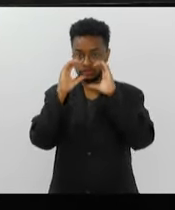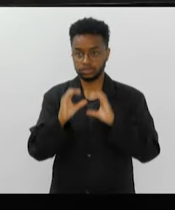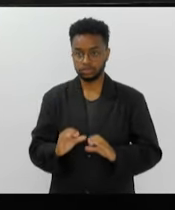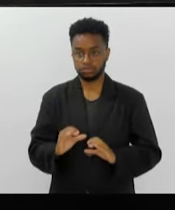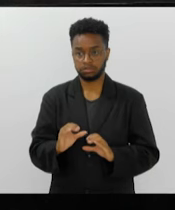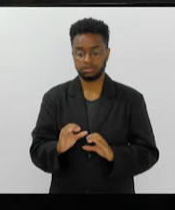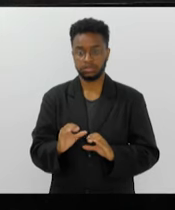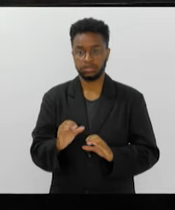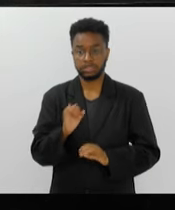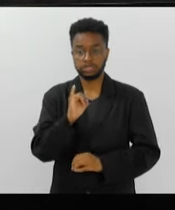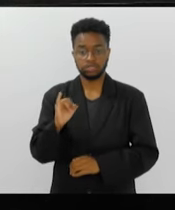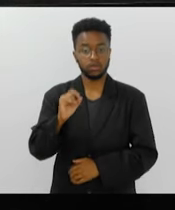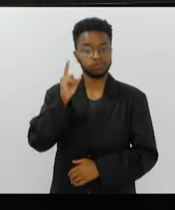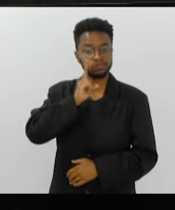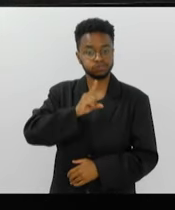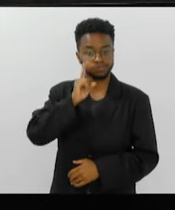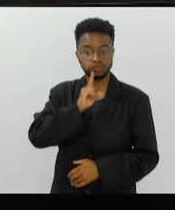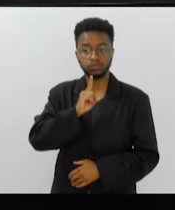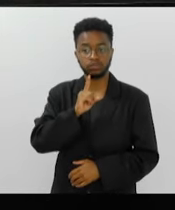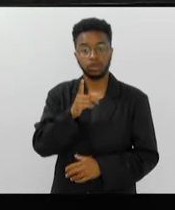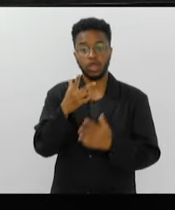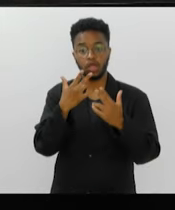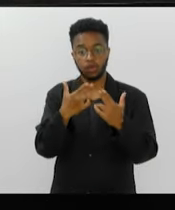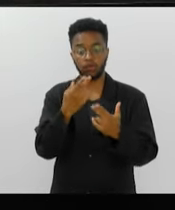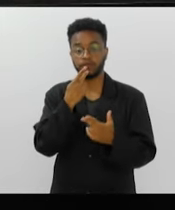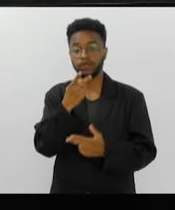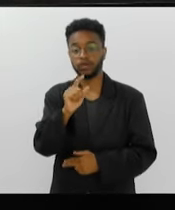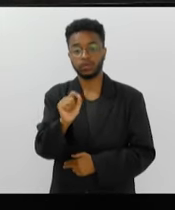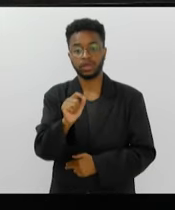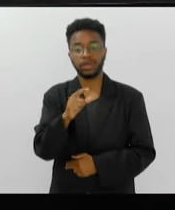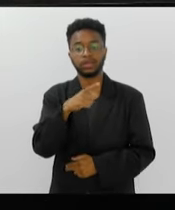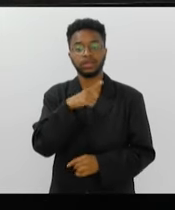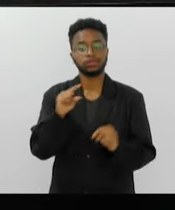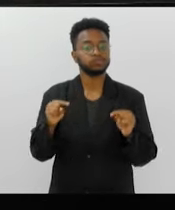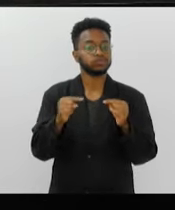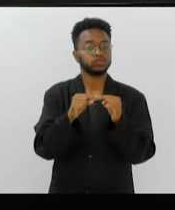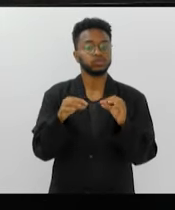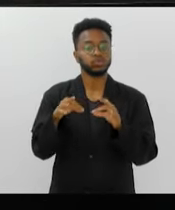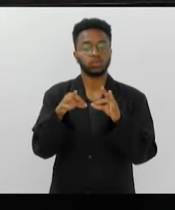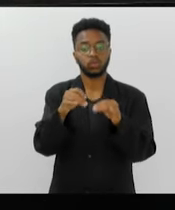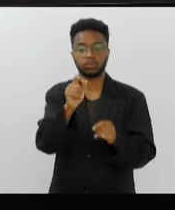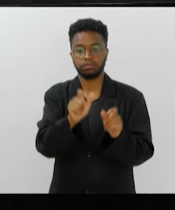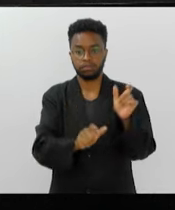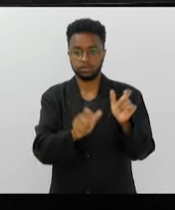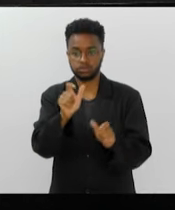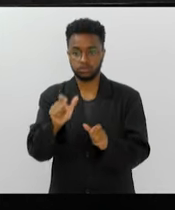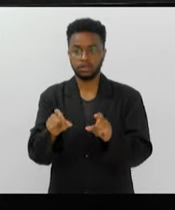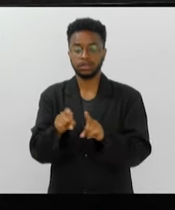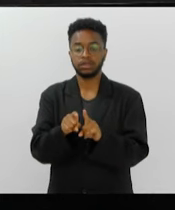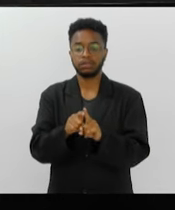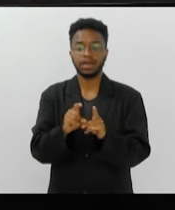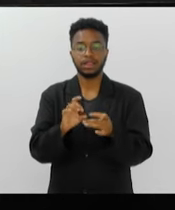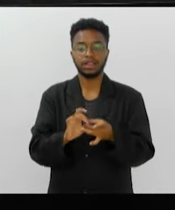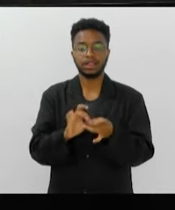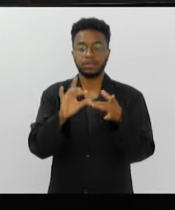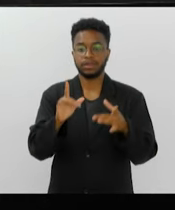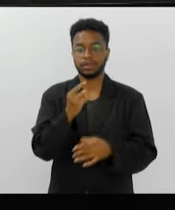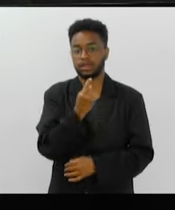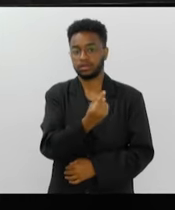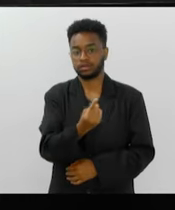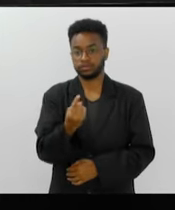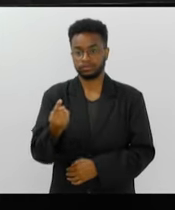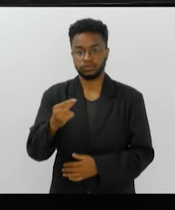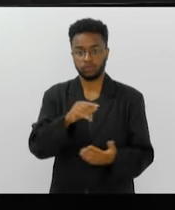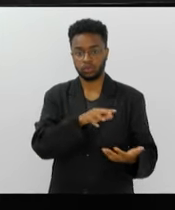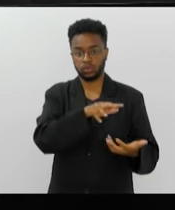ele do cidadão americano e Como disse aqui é uma eleição que vai pautar M das liberdades individuais